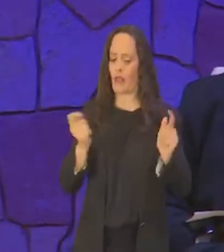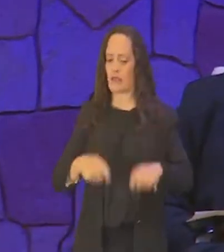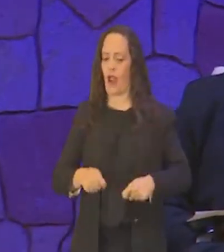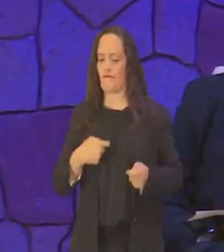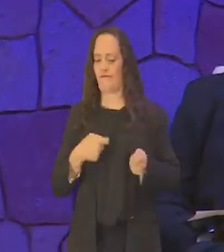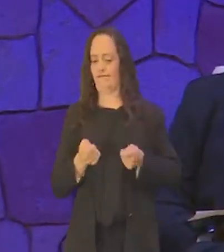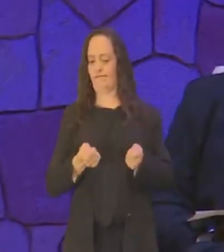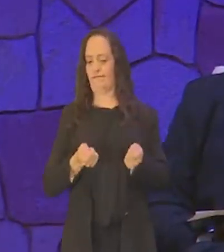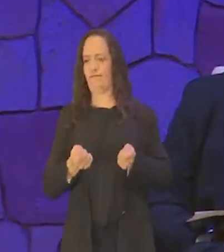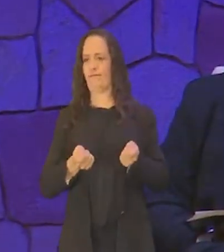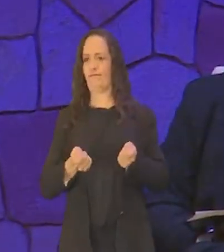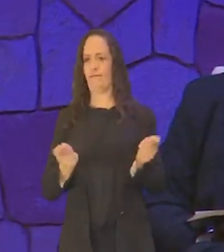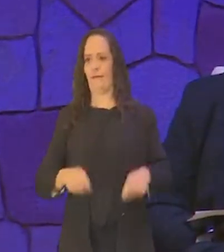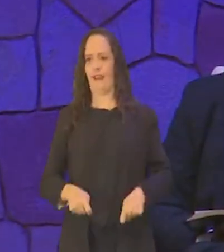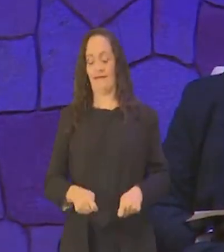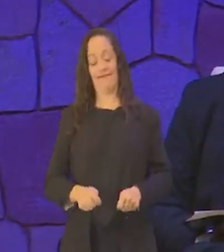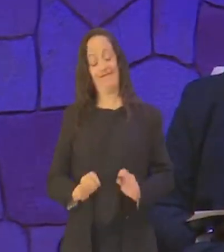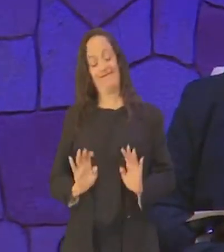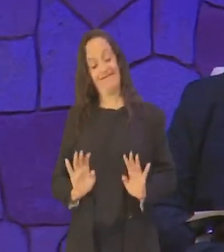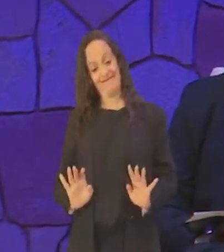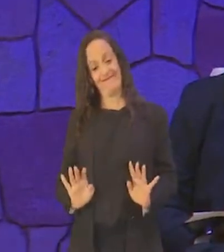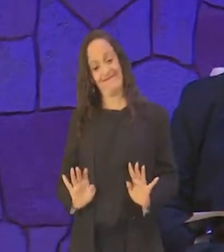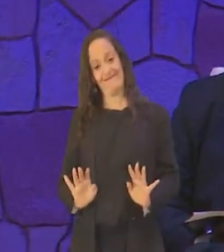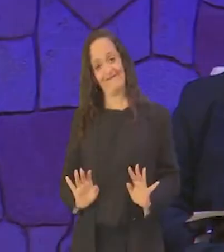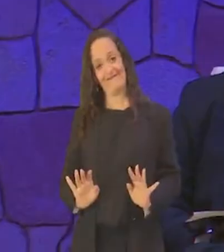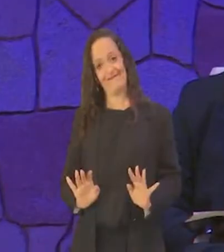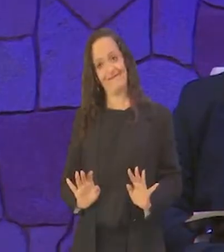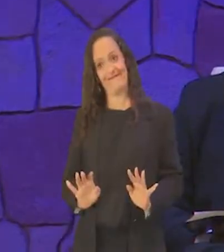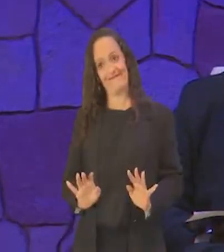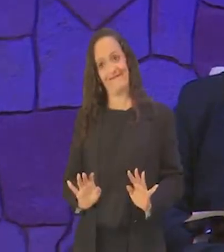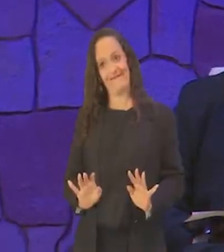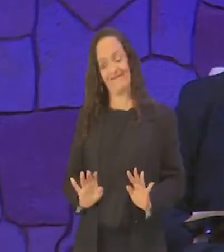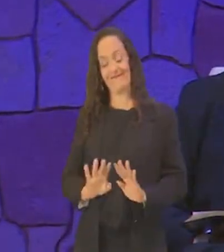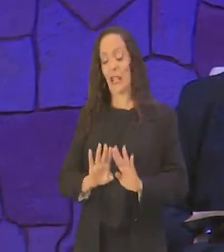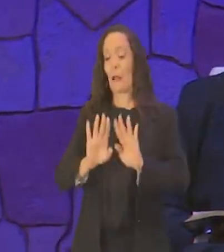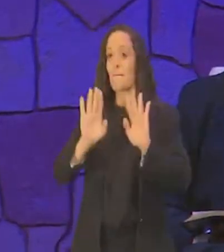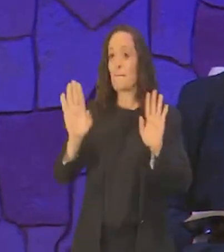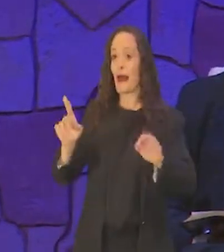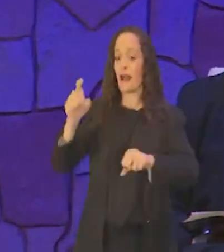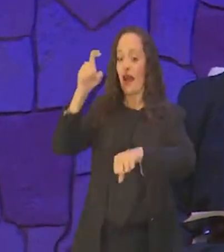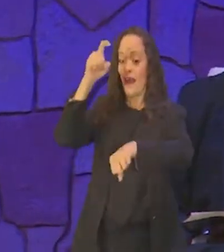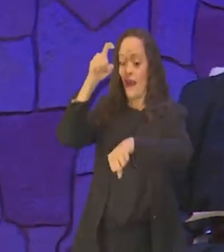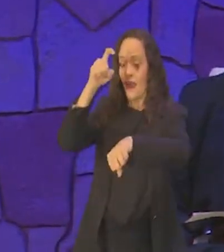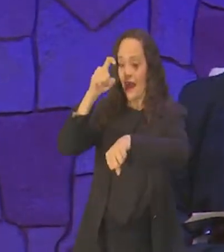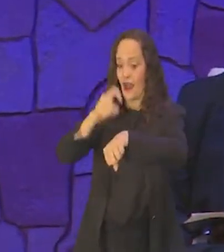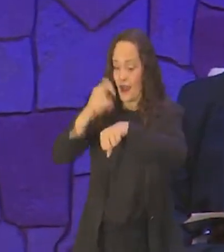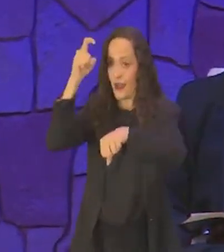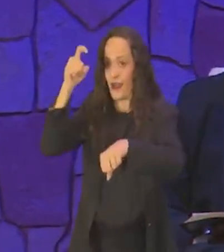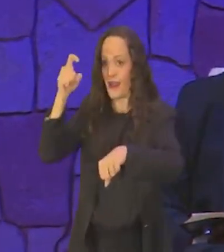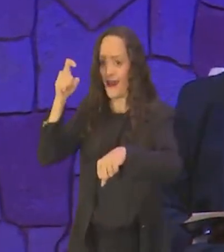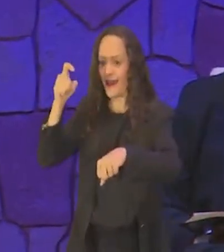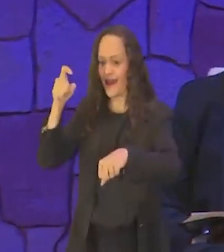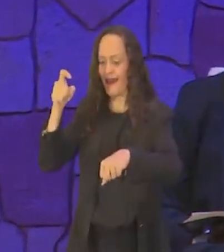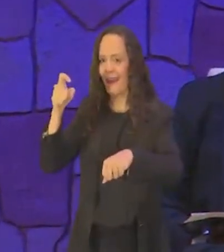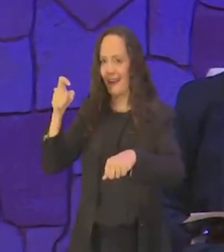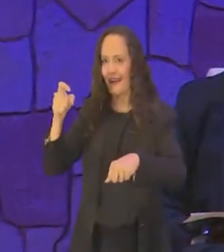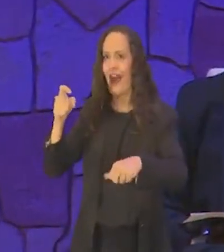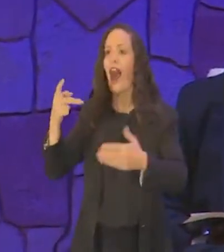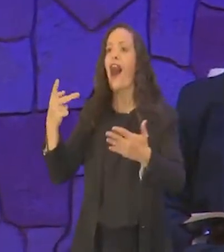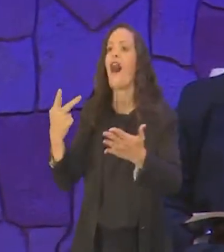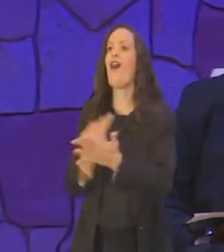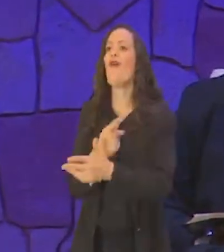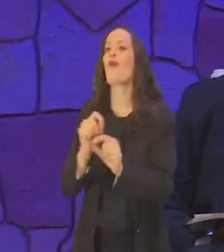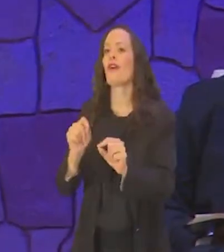já percebeu que às vezes, quando nós chegamos diante da situação que tanto planejamos, o que acontece